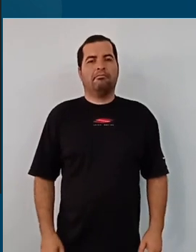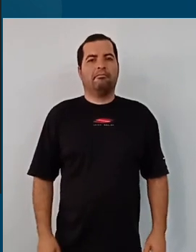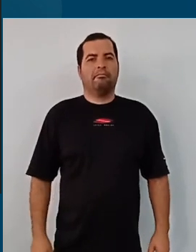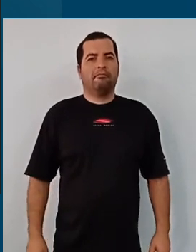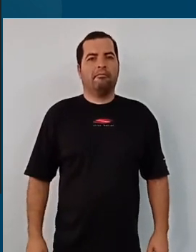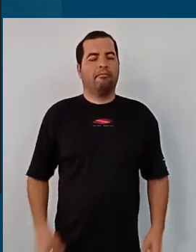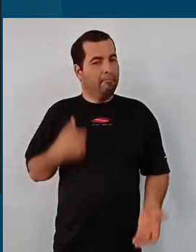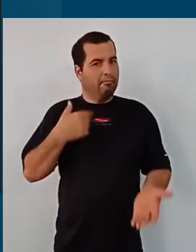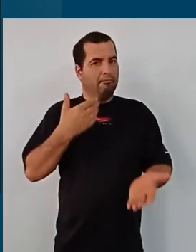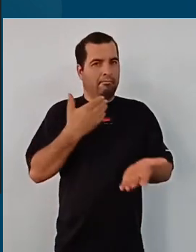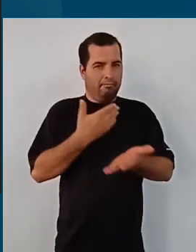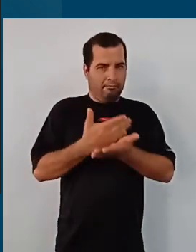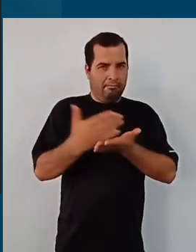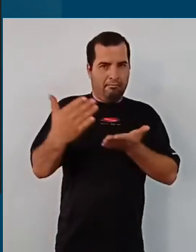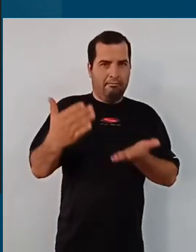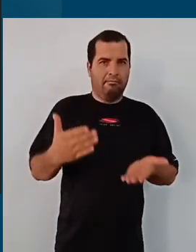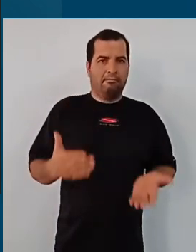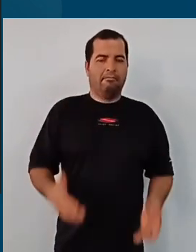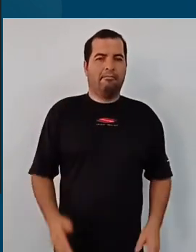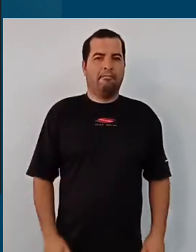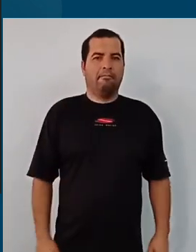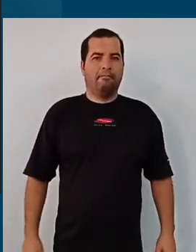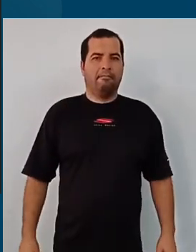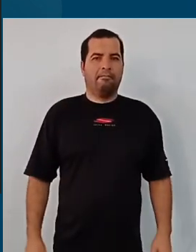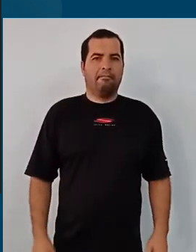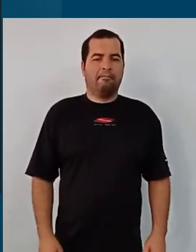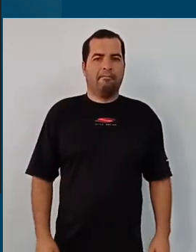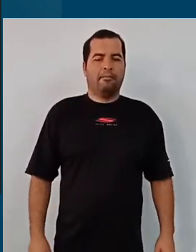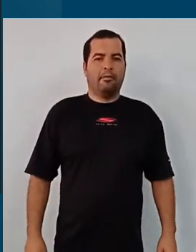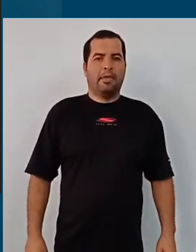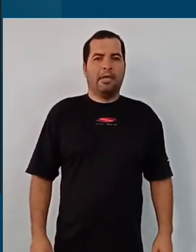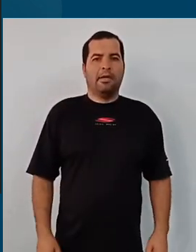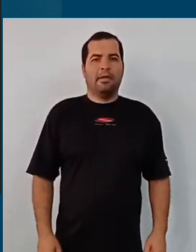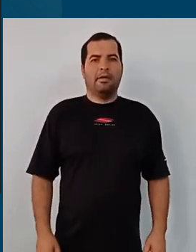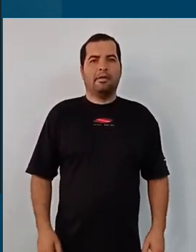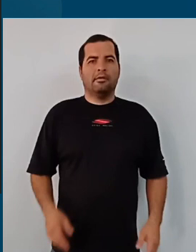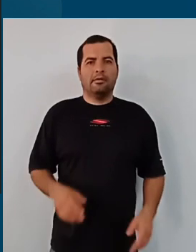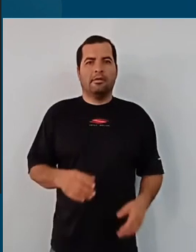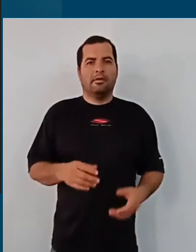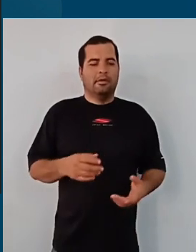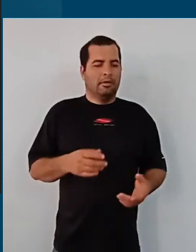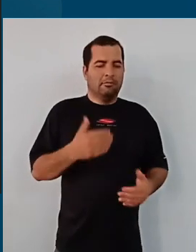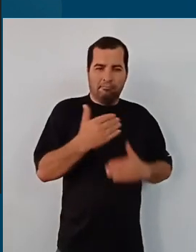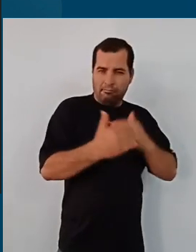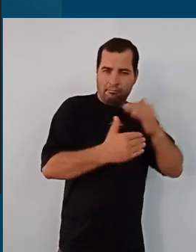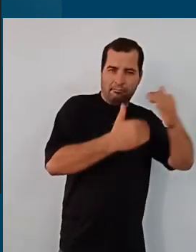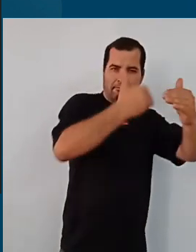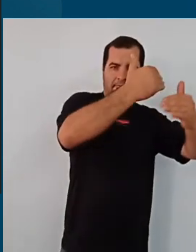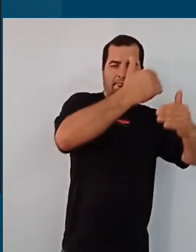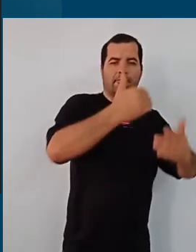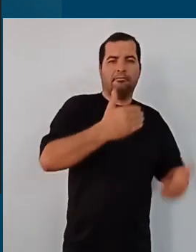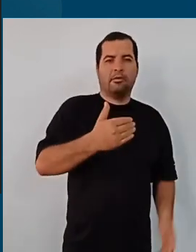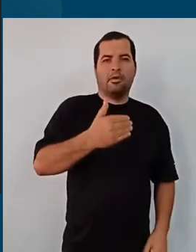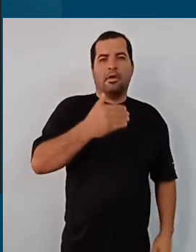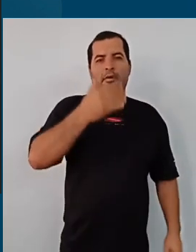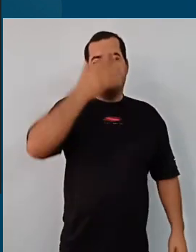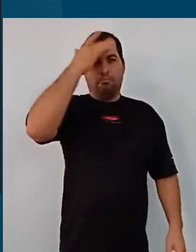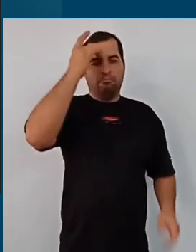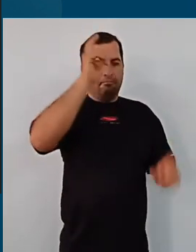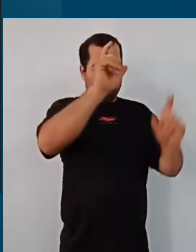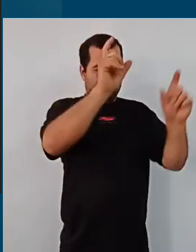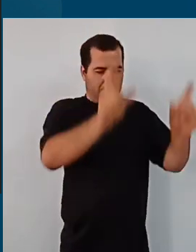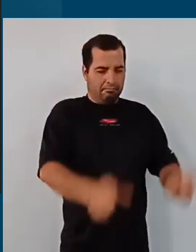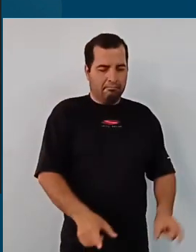Então, vamos começar com essa expressão, formação e desenvolvimento humano. Do que a gente está falando quando